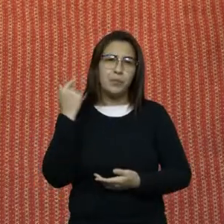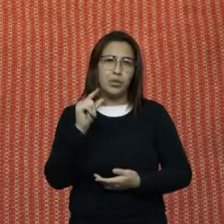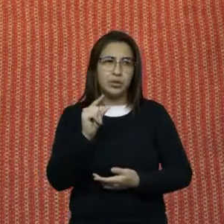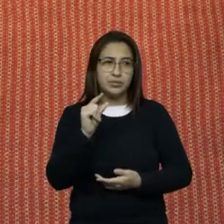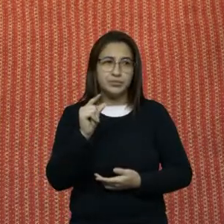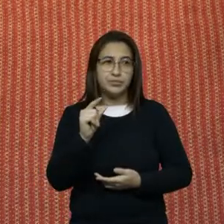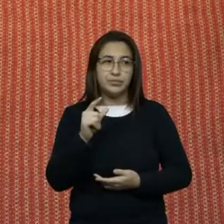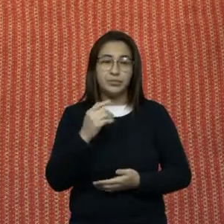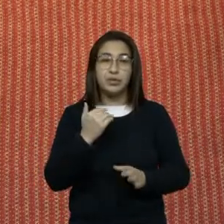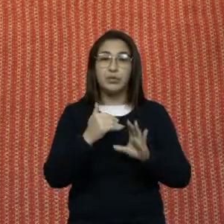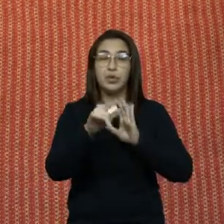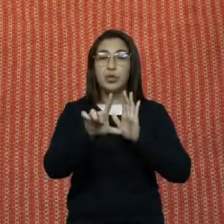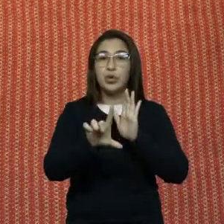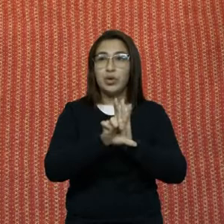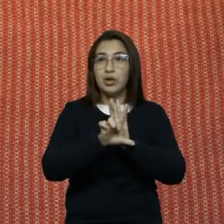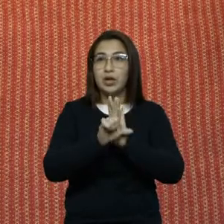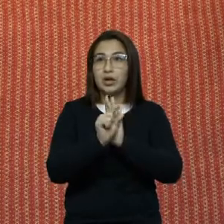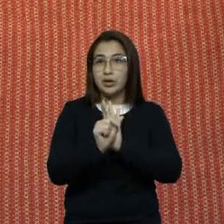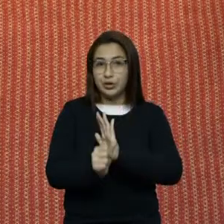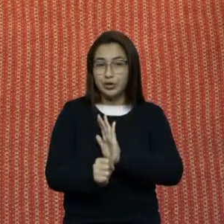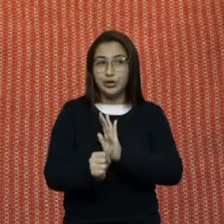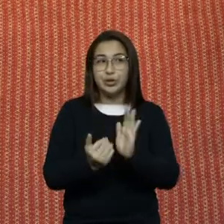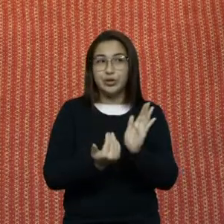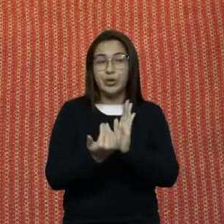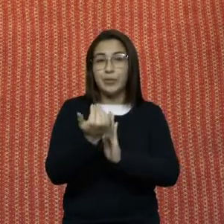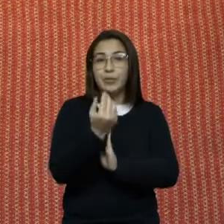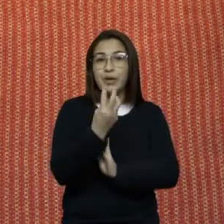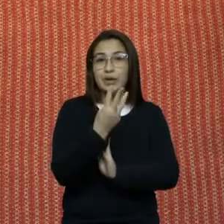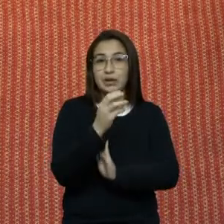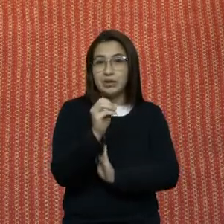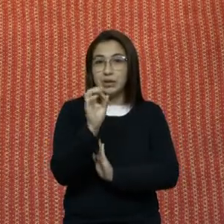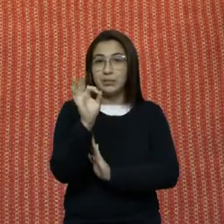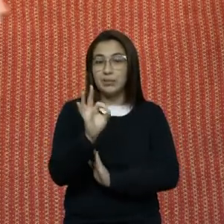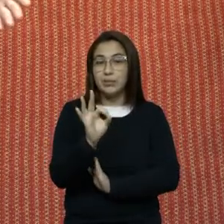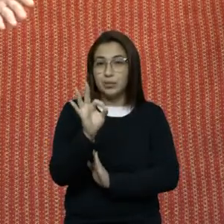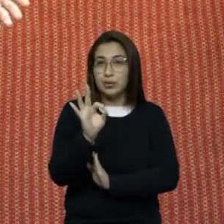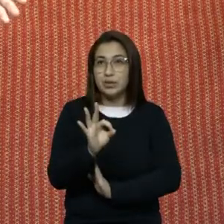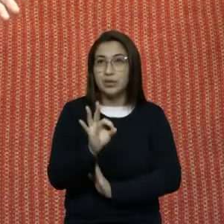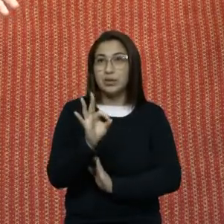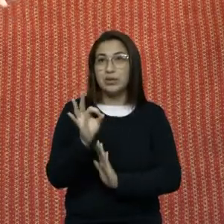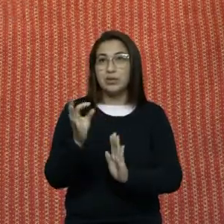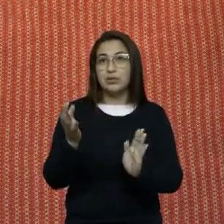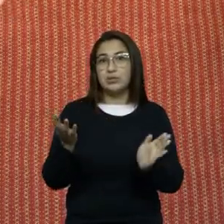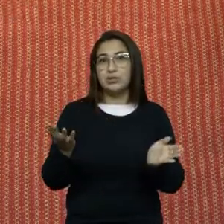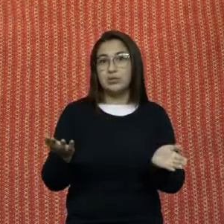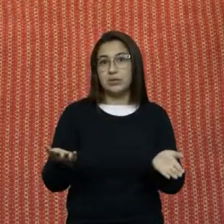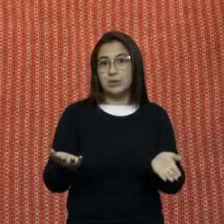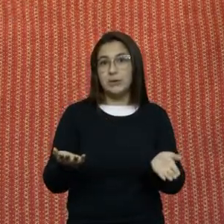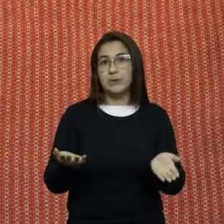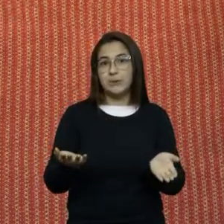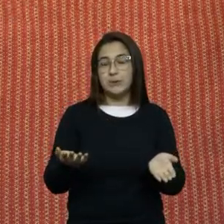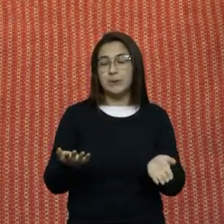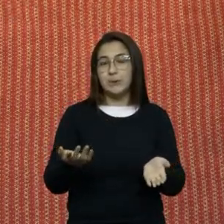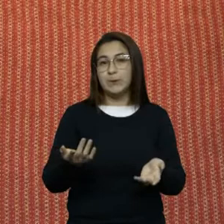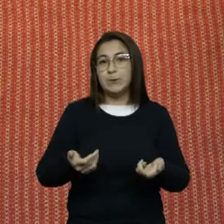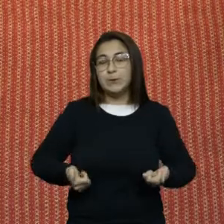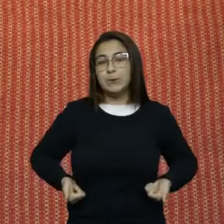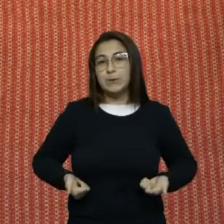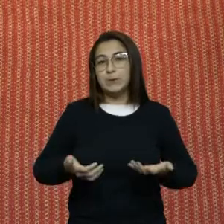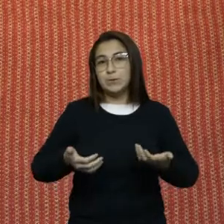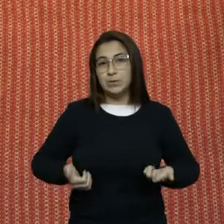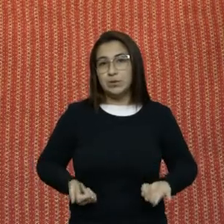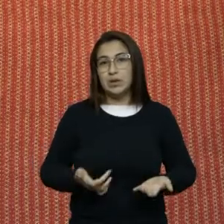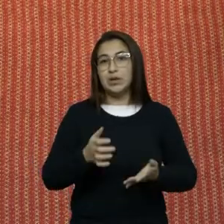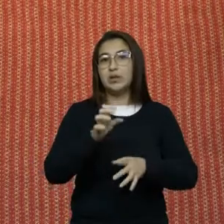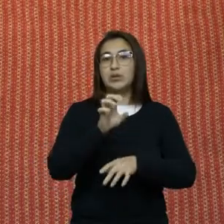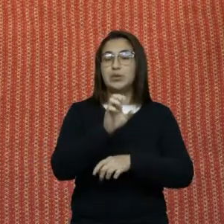uma lei orçamentária que aumenta em trinta por cento trinta por cento trinta por cento a despesa do Estado de